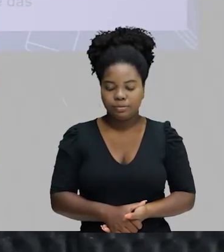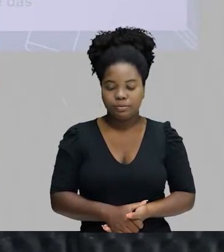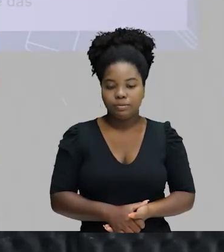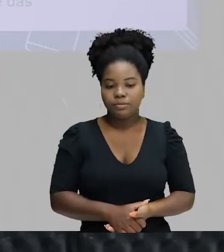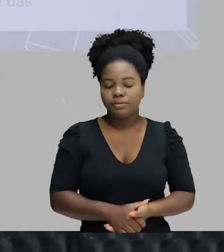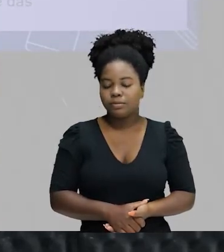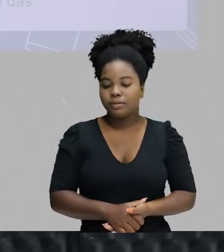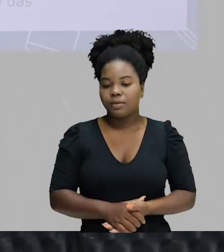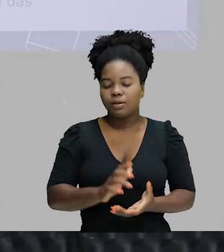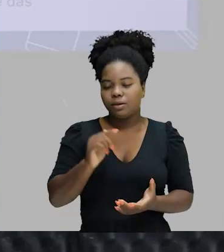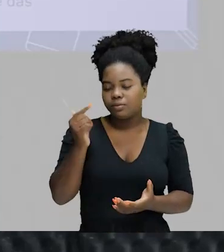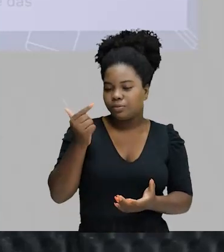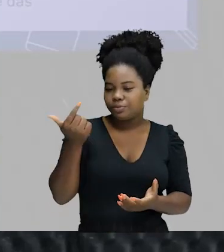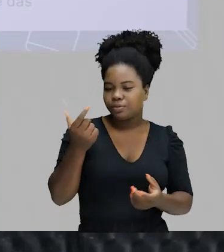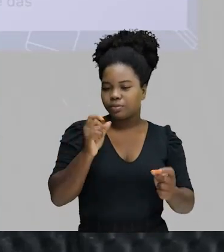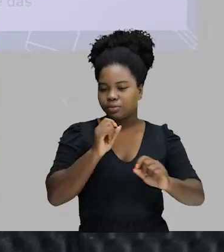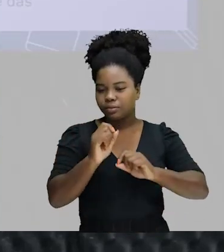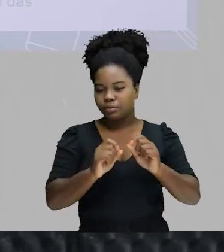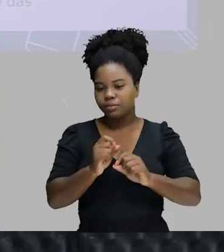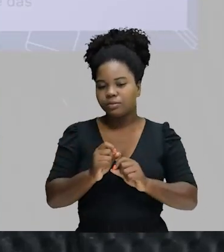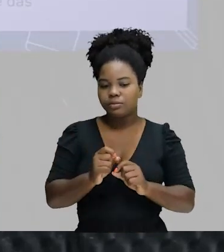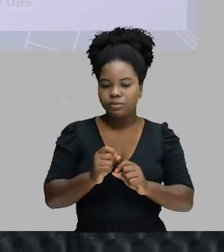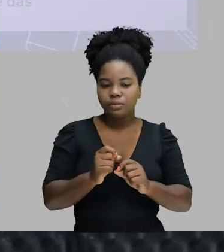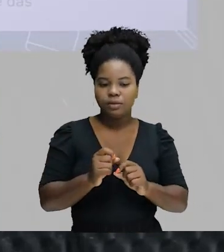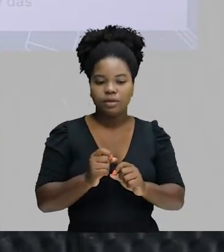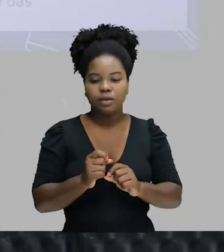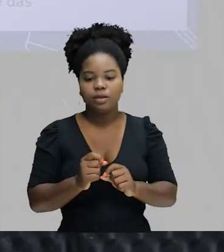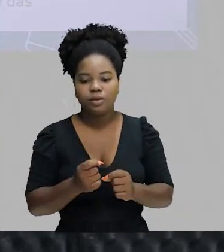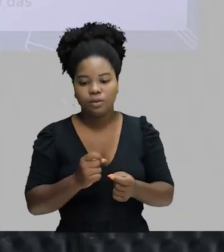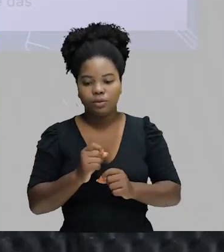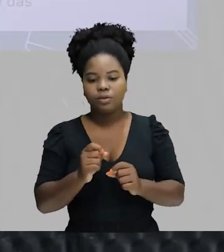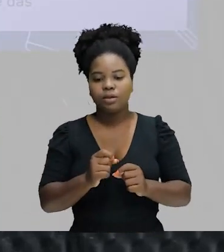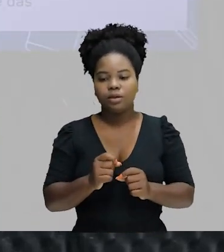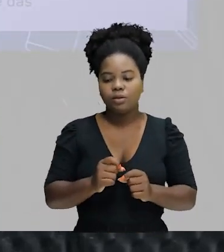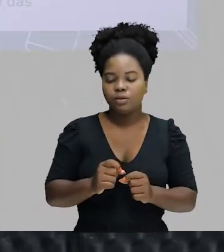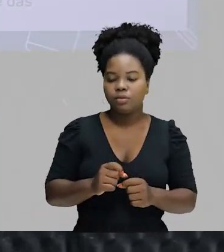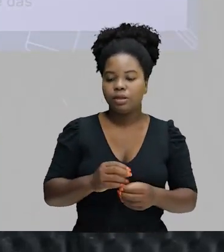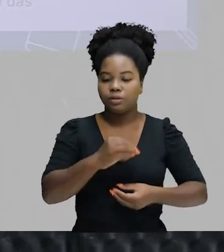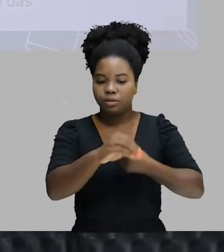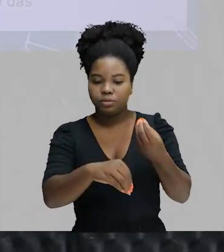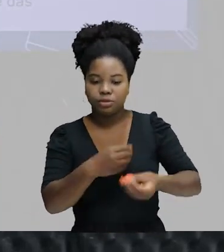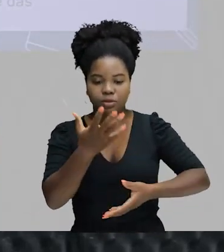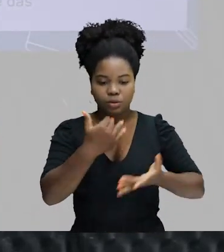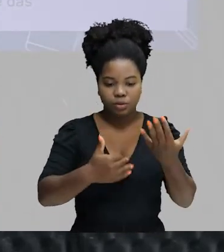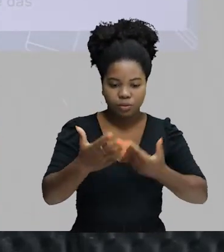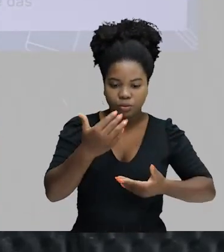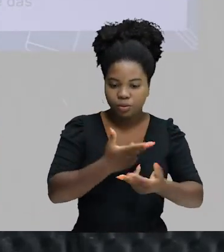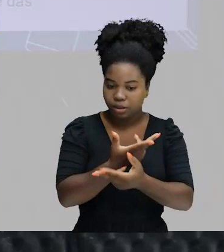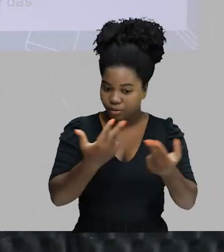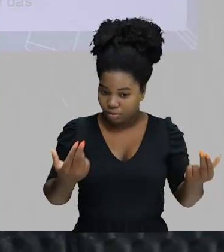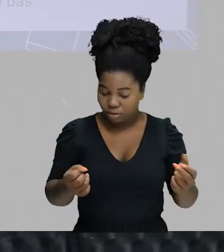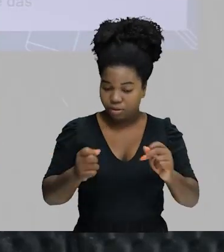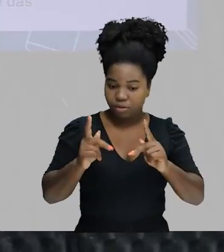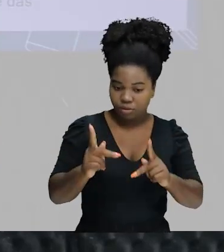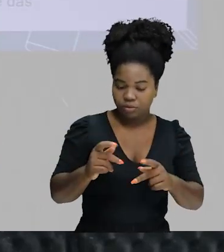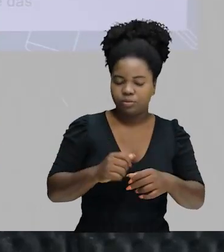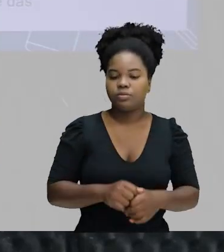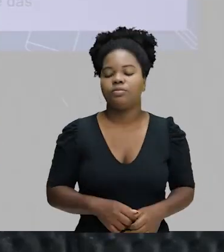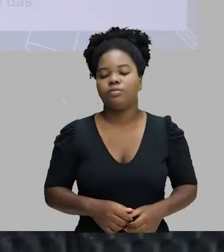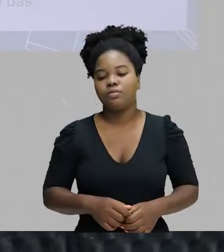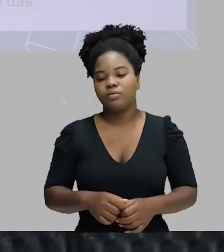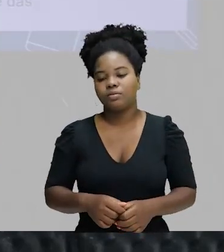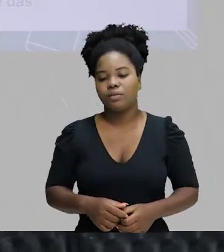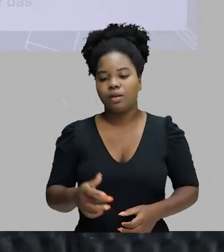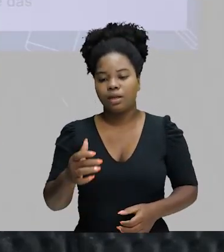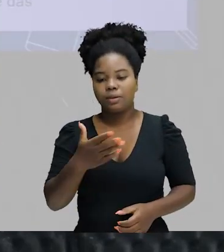não há uma interação com o alimento, o que melhora a questão da saúde e segurança dos